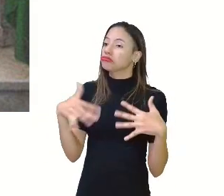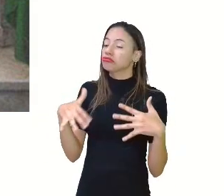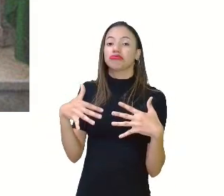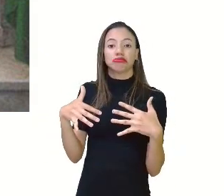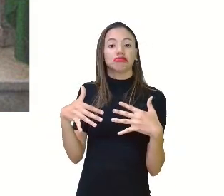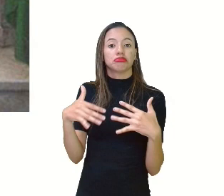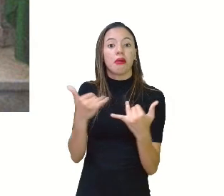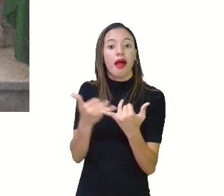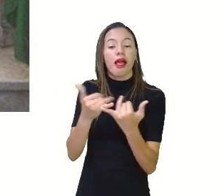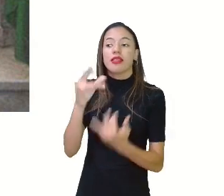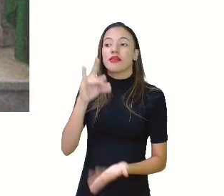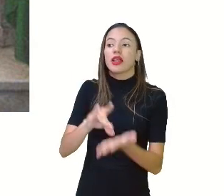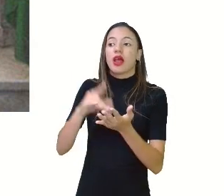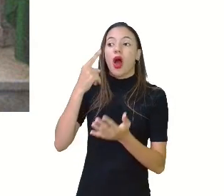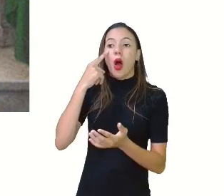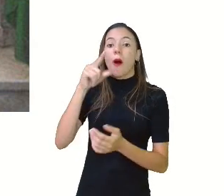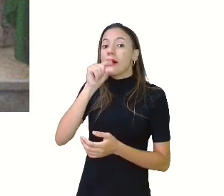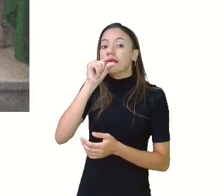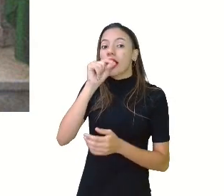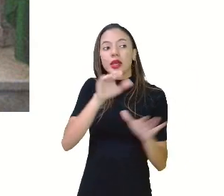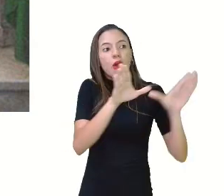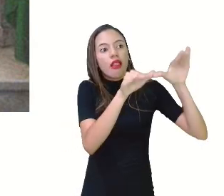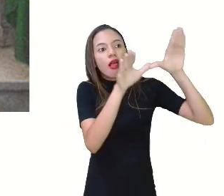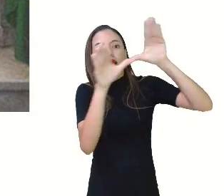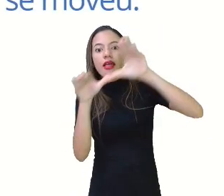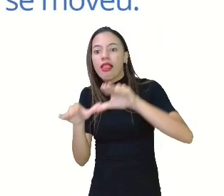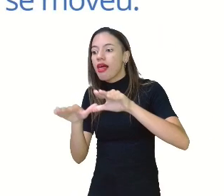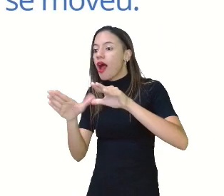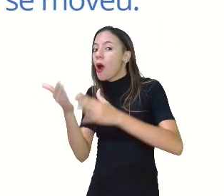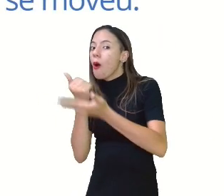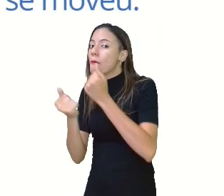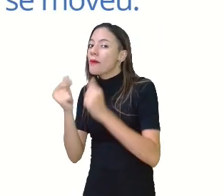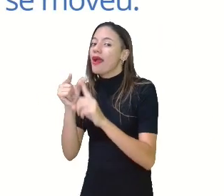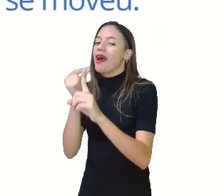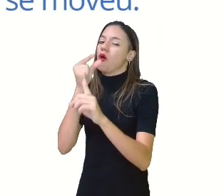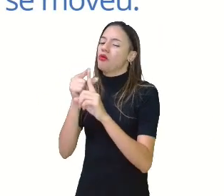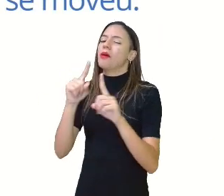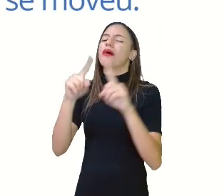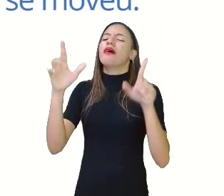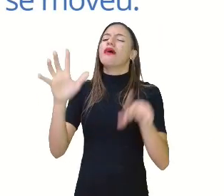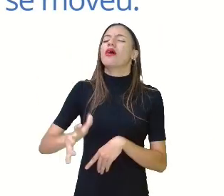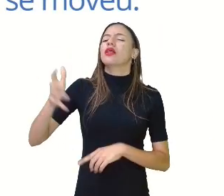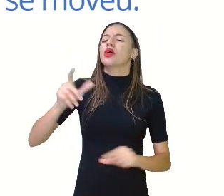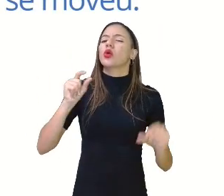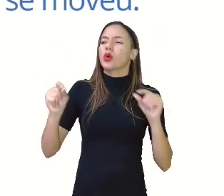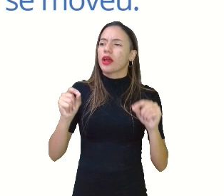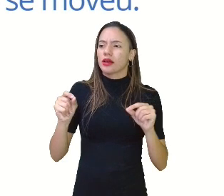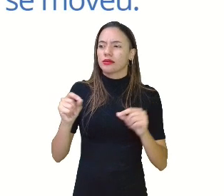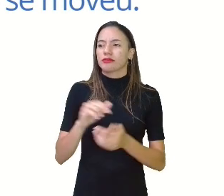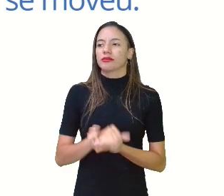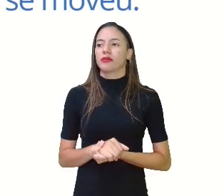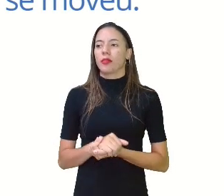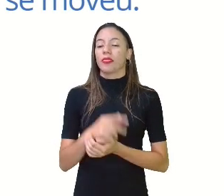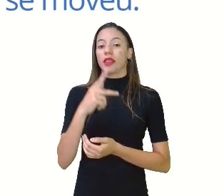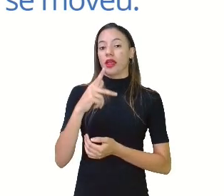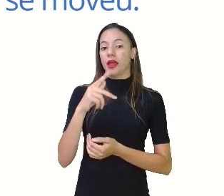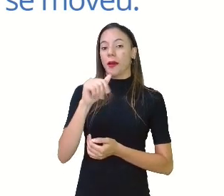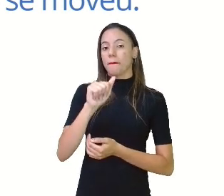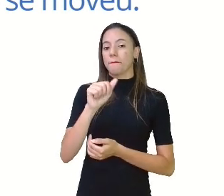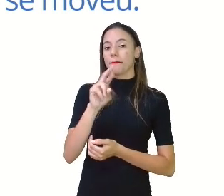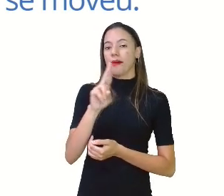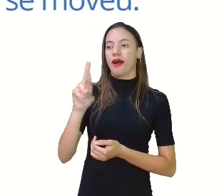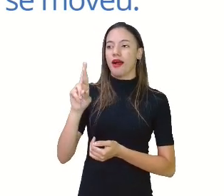os passarinhos já todos com fome lá em cima. Mas o que acontecia? Parisius não mostrava o quadro